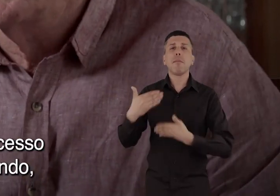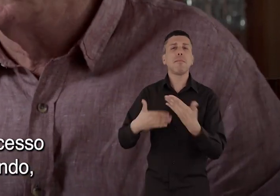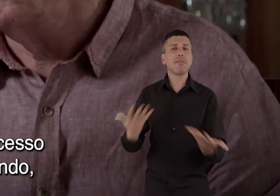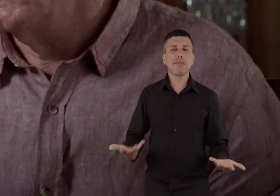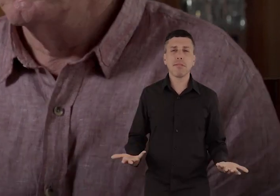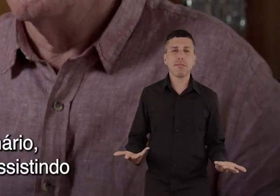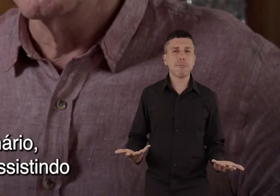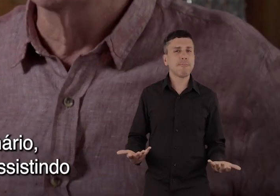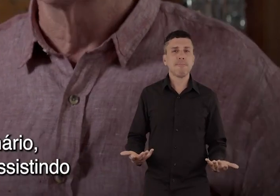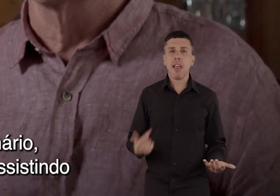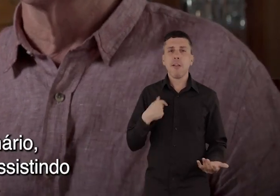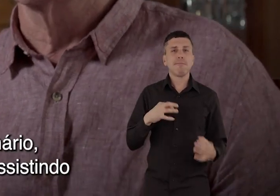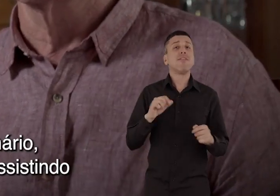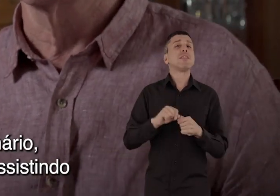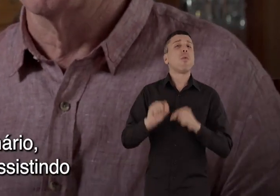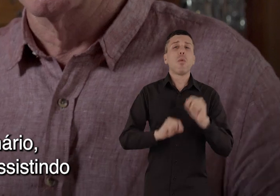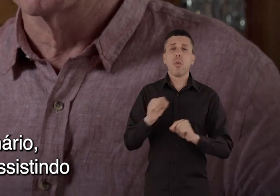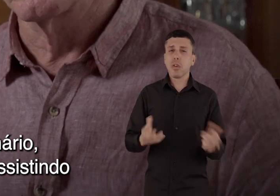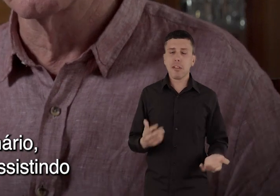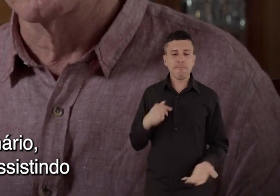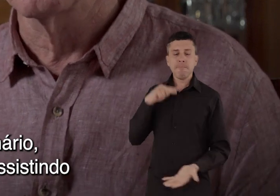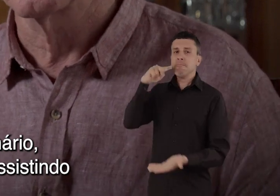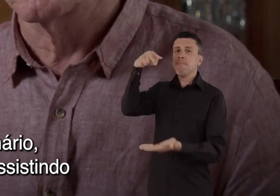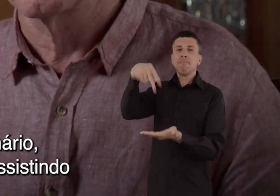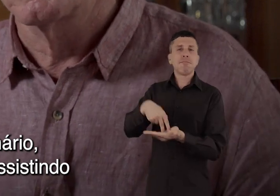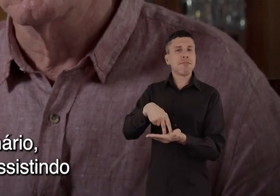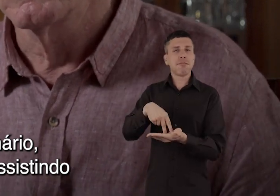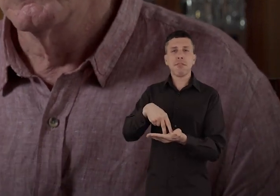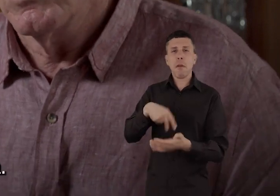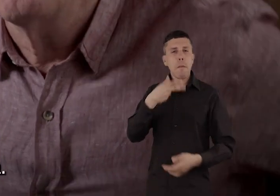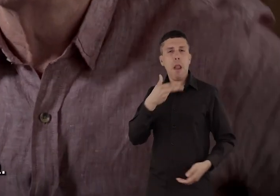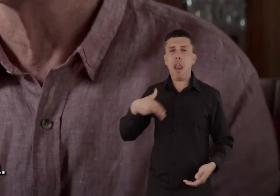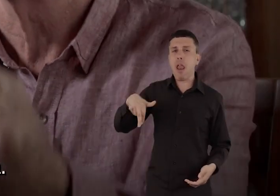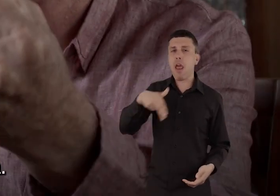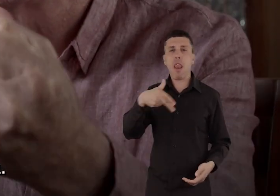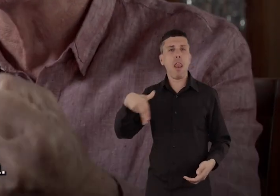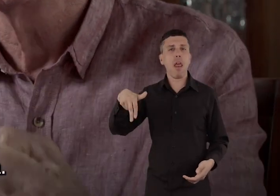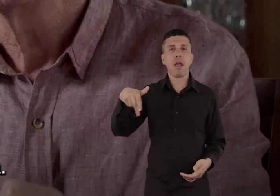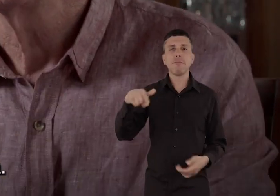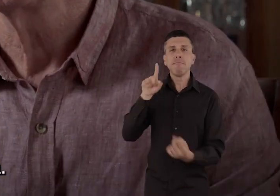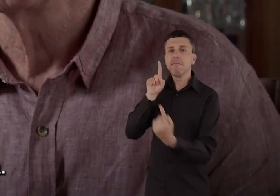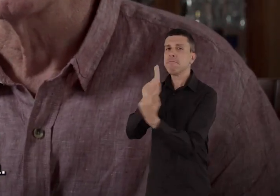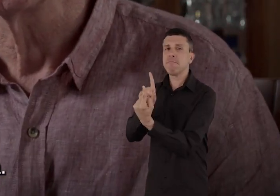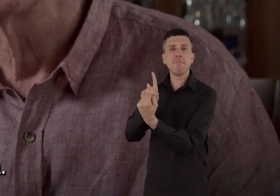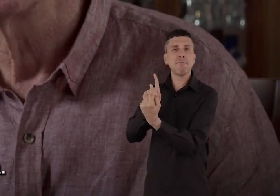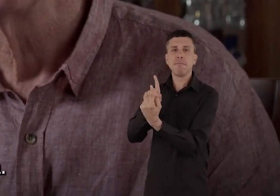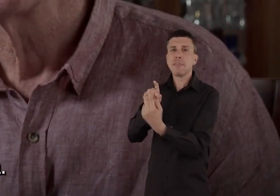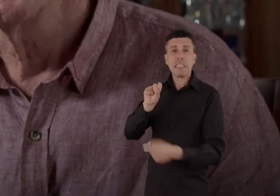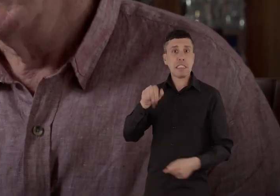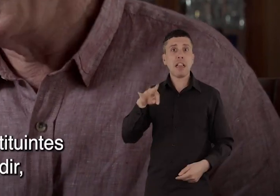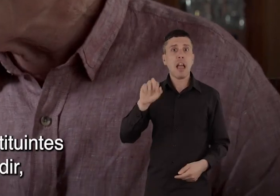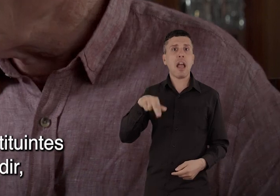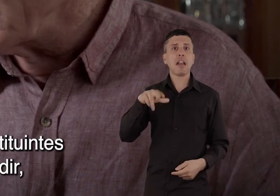se desenvolvendo, eu me levantei do plenário onde nós estávamos assistindo e fui ao encontro do Carlos